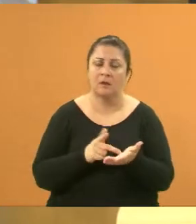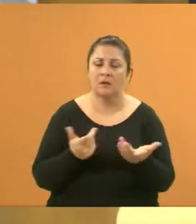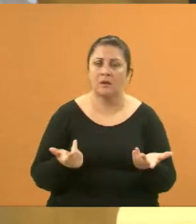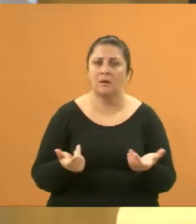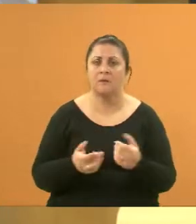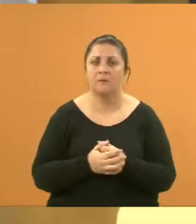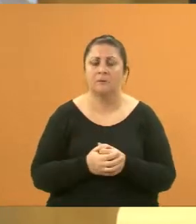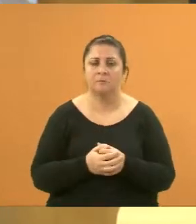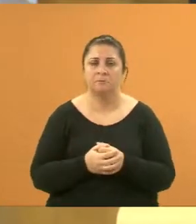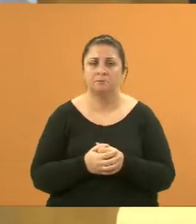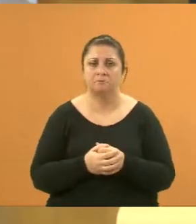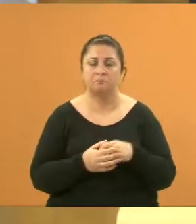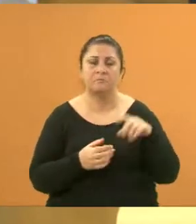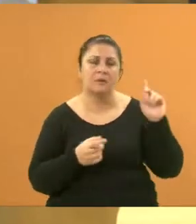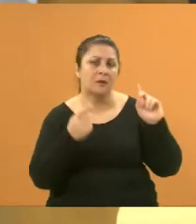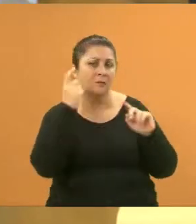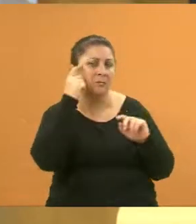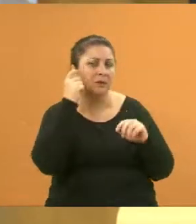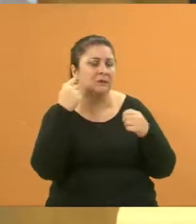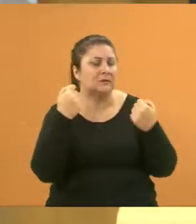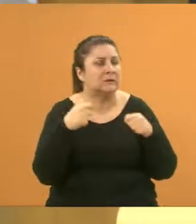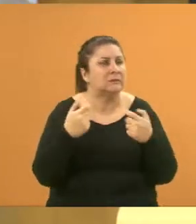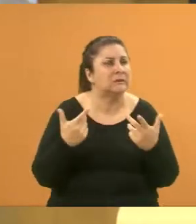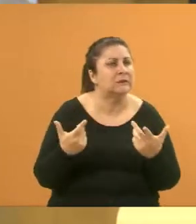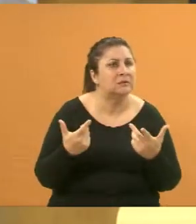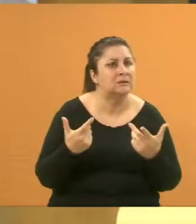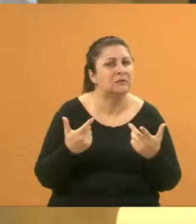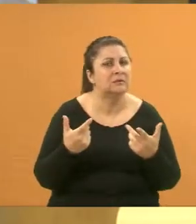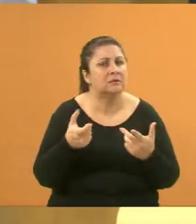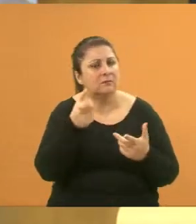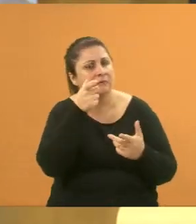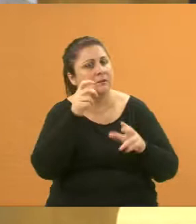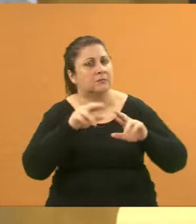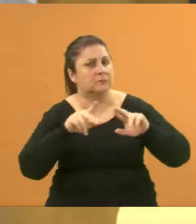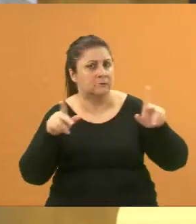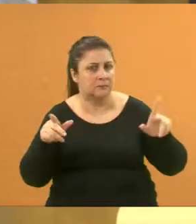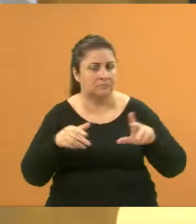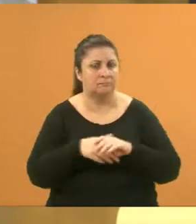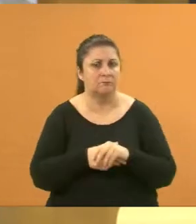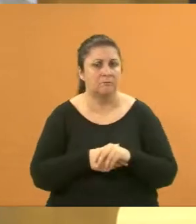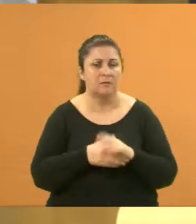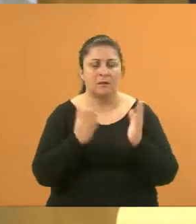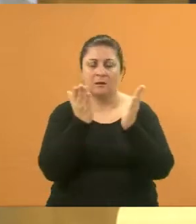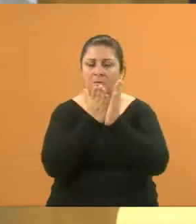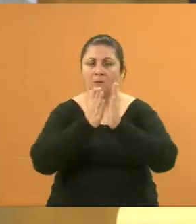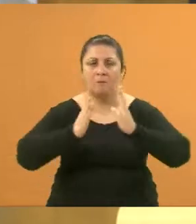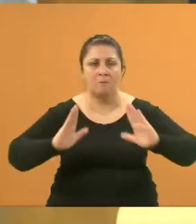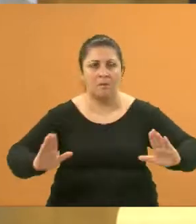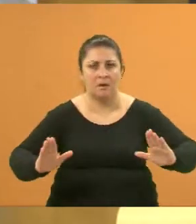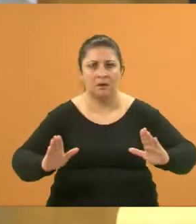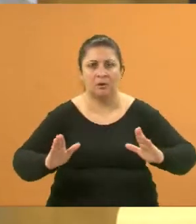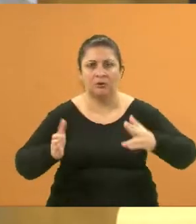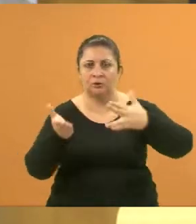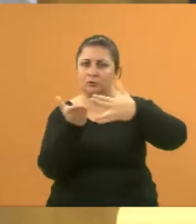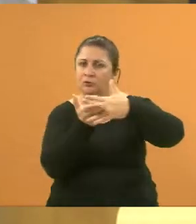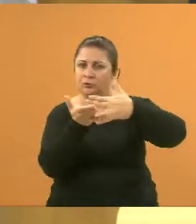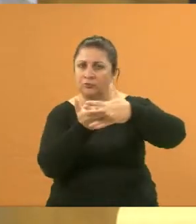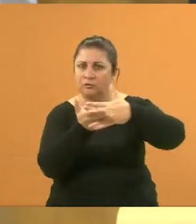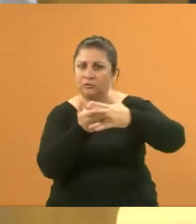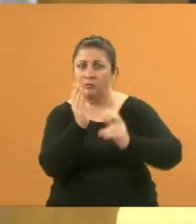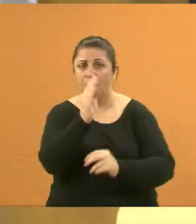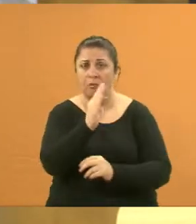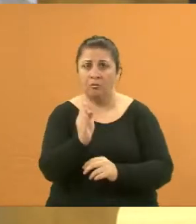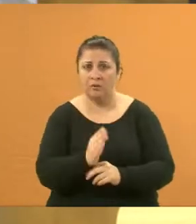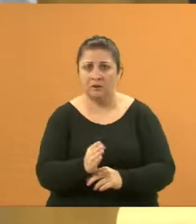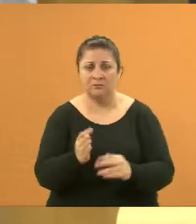que nós temos que ter um pensamento um pouquinho diferente nessa casa. Chega de dividir nosso país. Nosso país ele ficou dividido